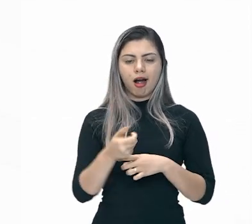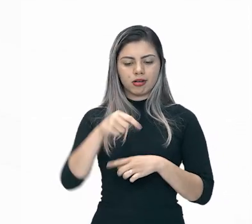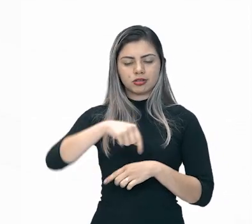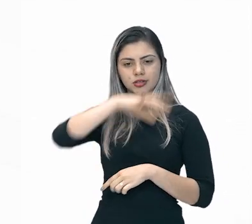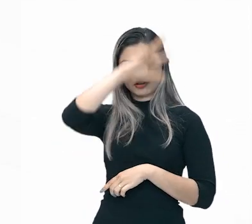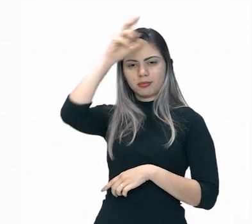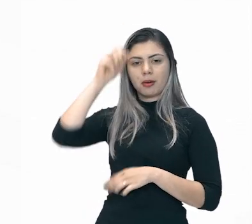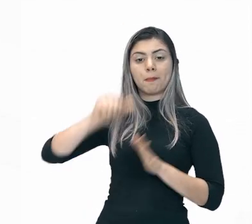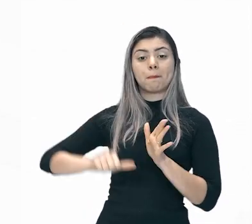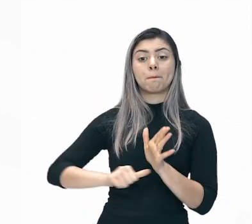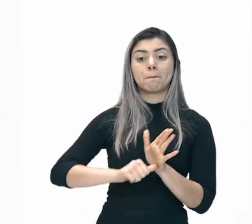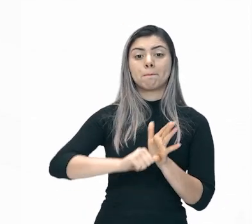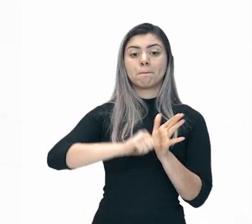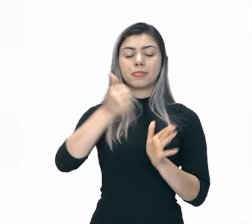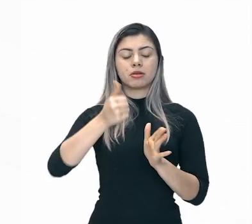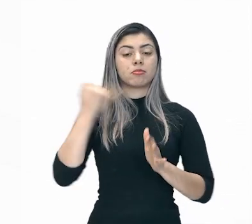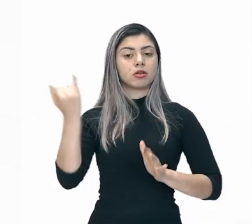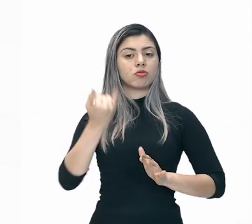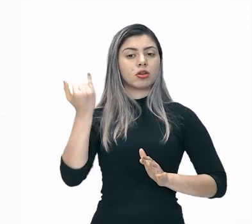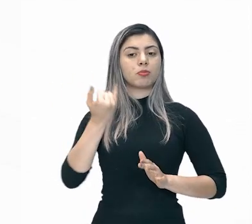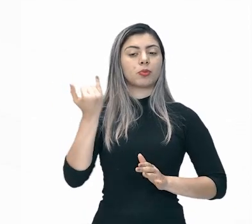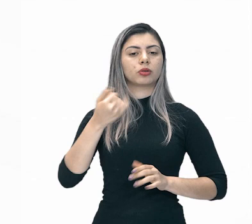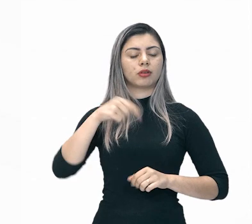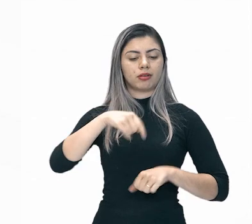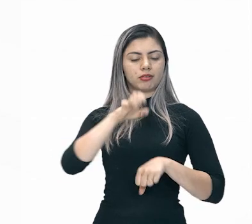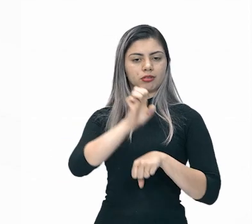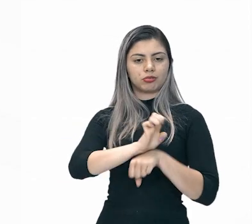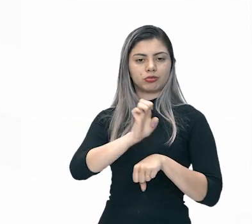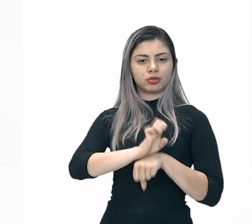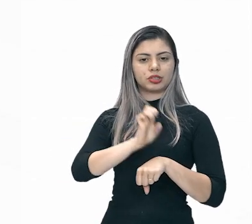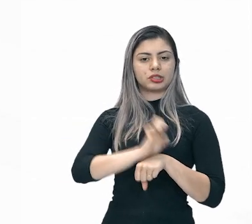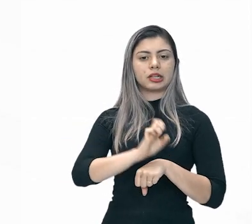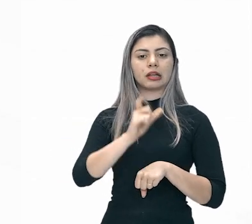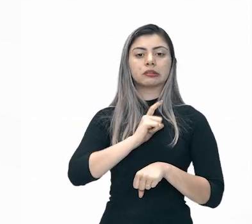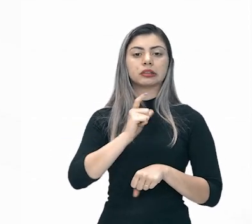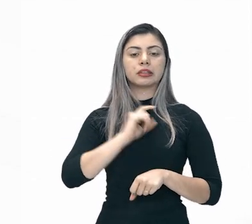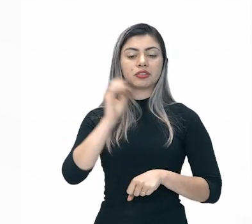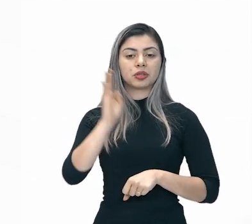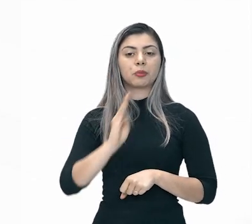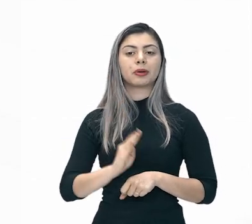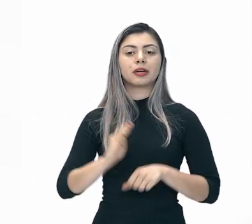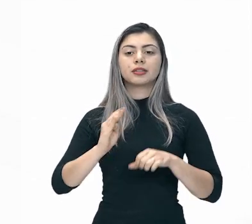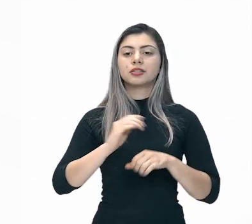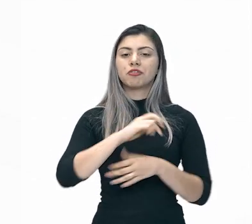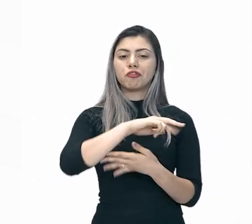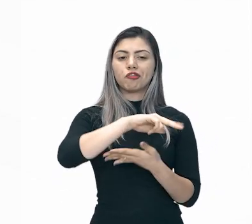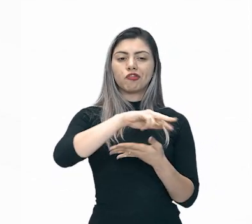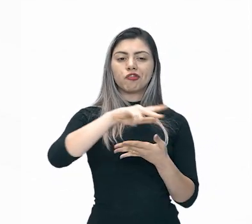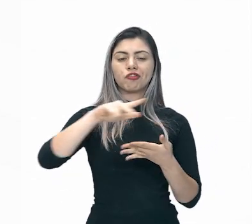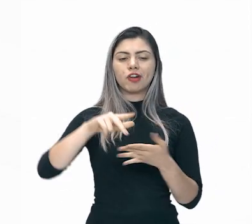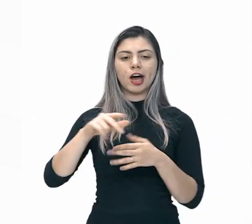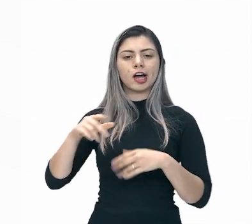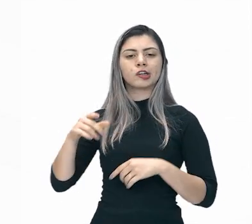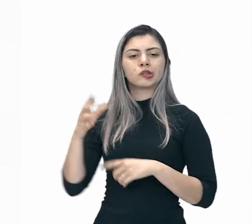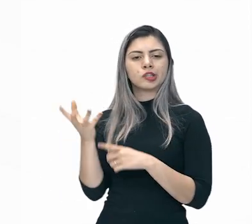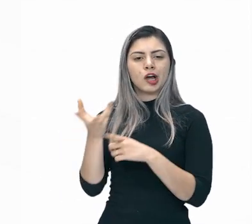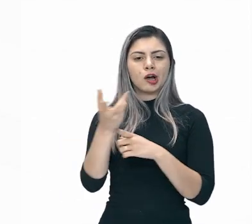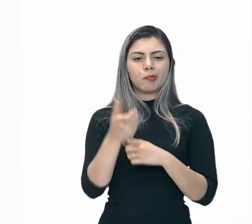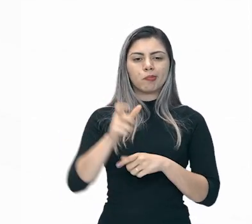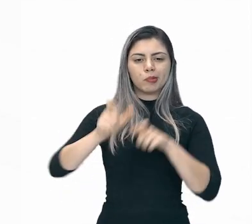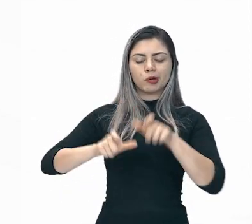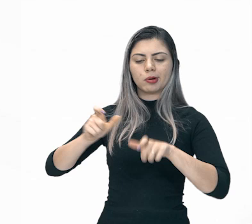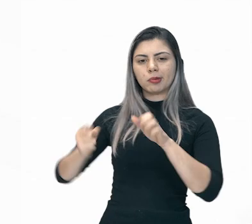de primeira grandeza. O Estado legou ao Brasil alguns de seus mais notáveis artistas e